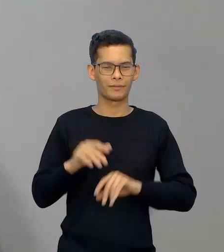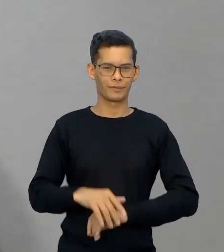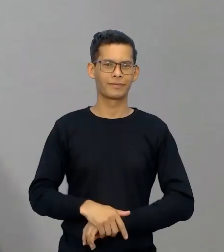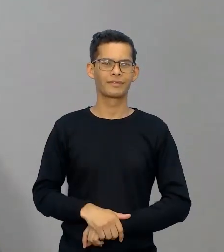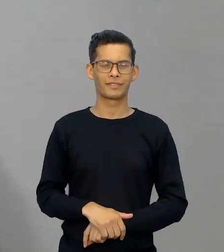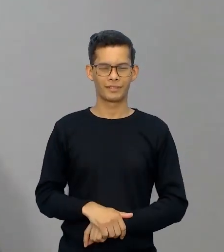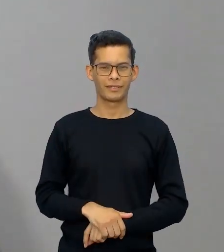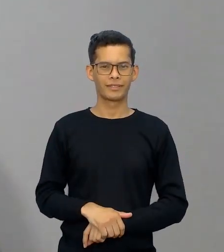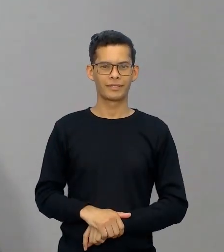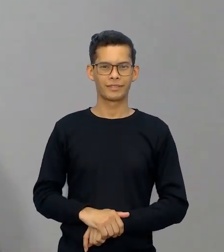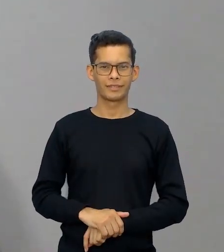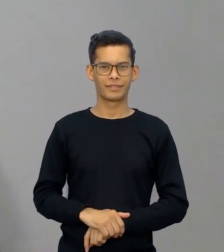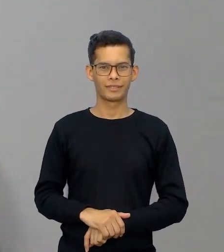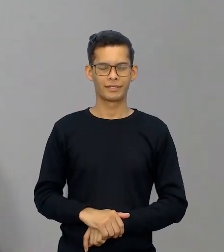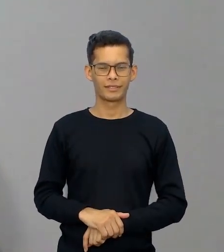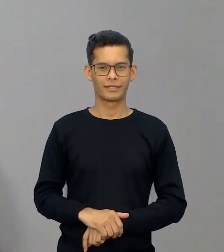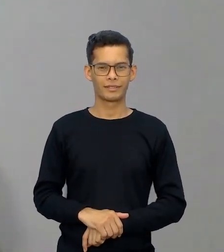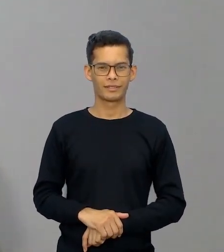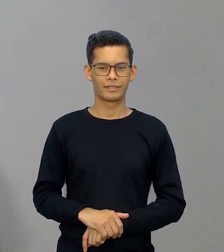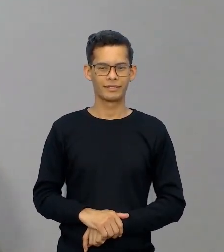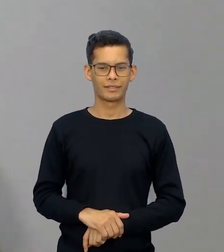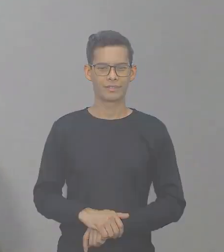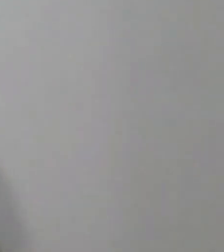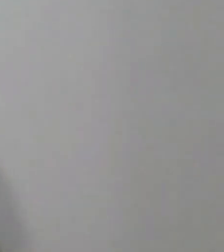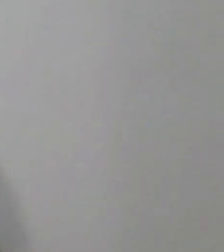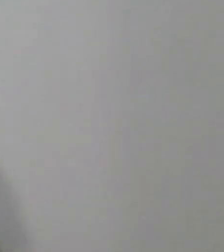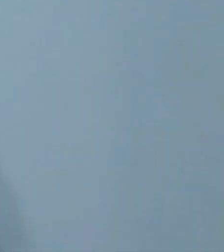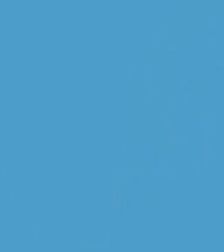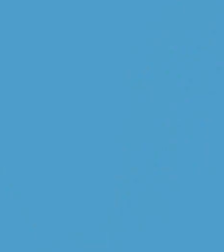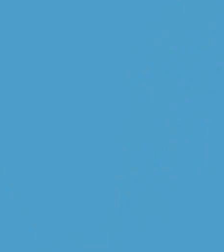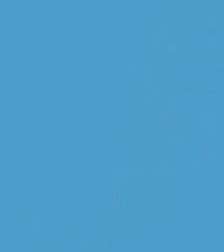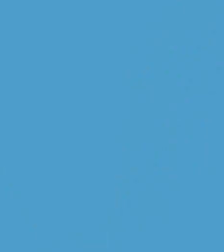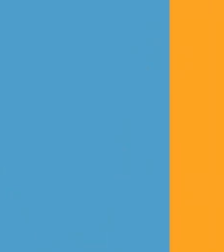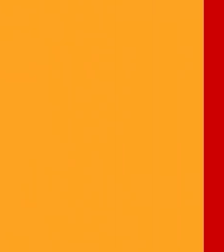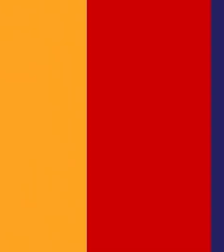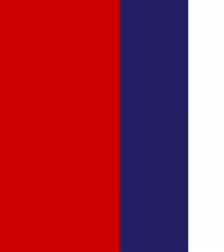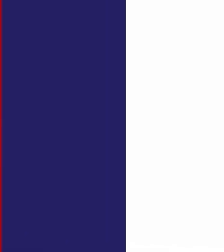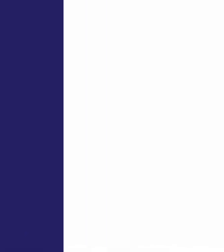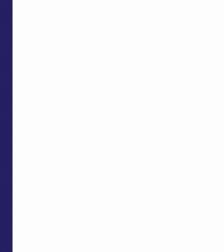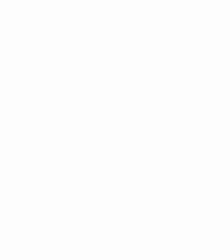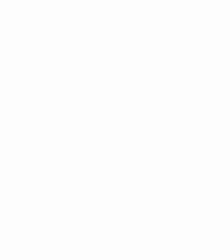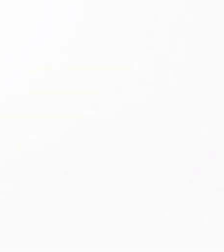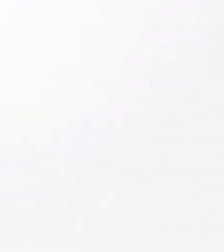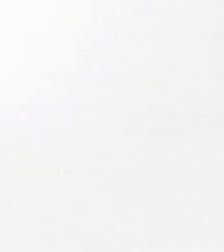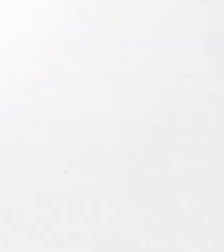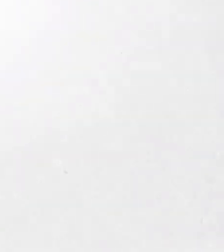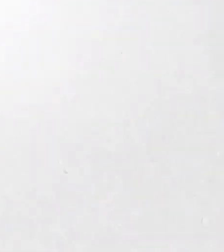próxima.